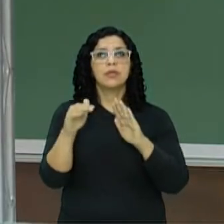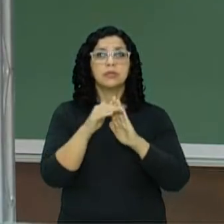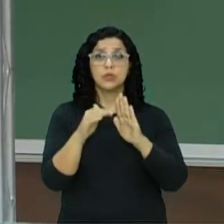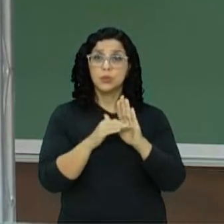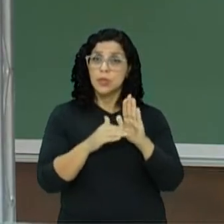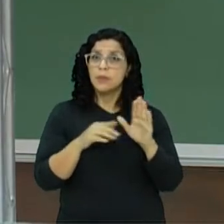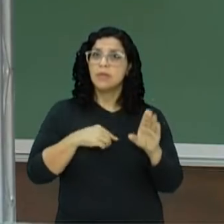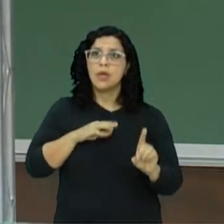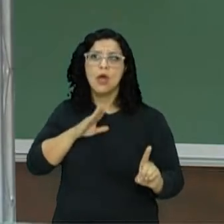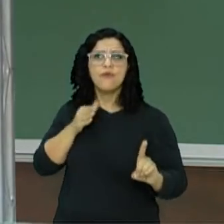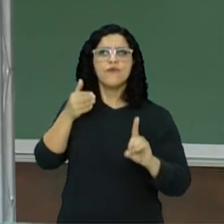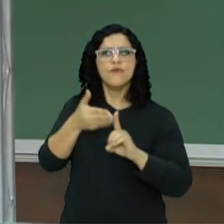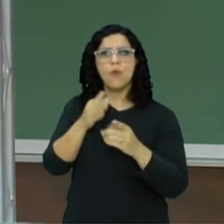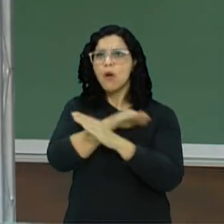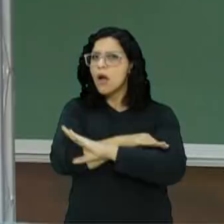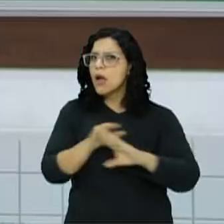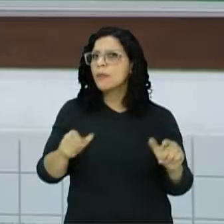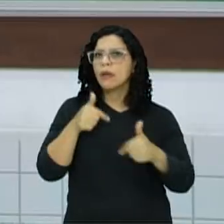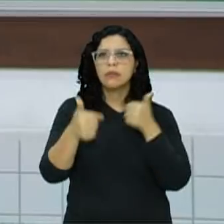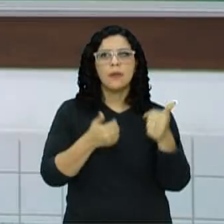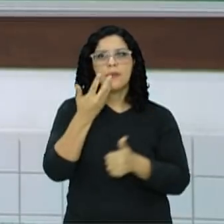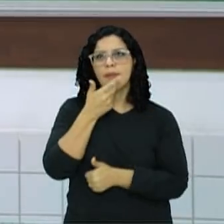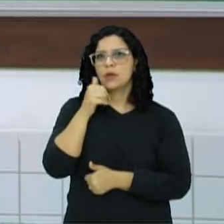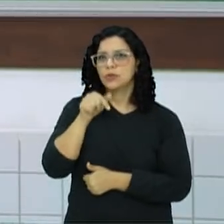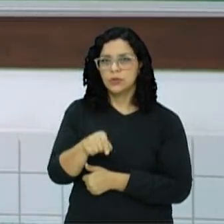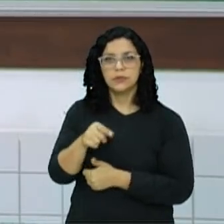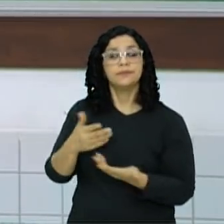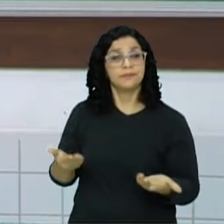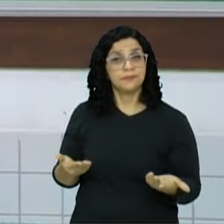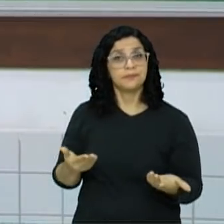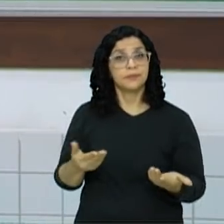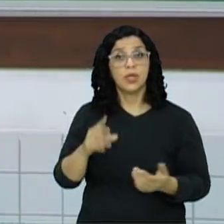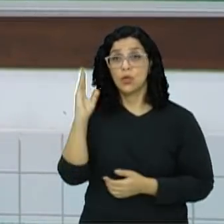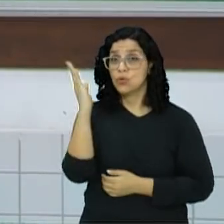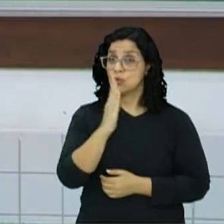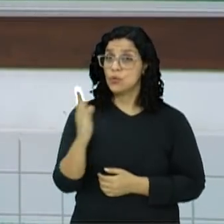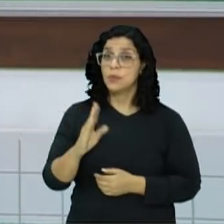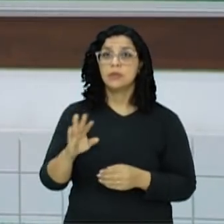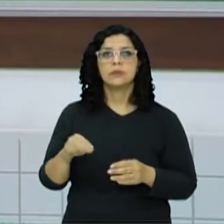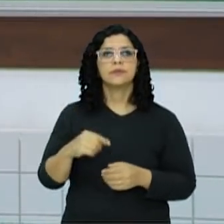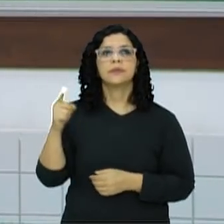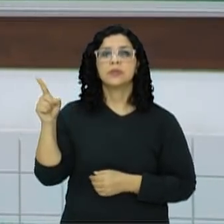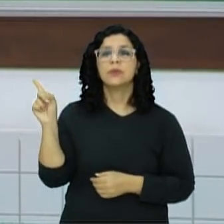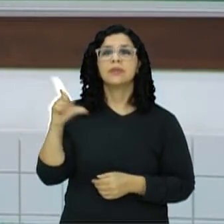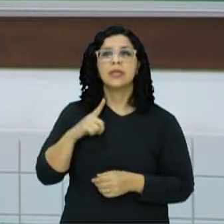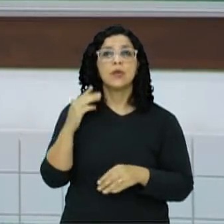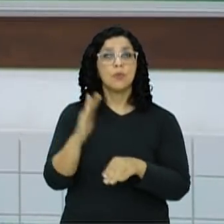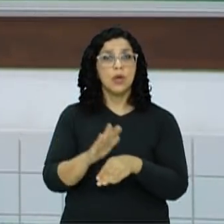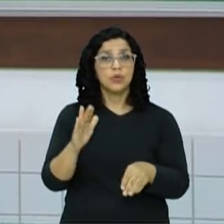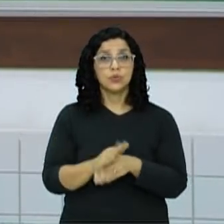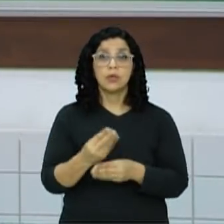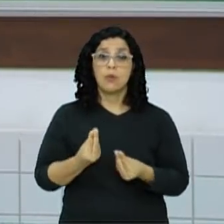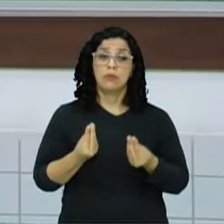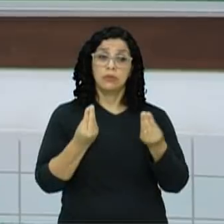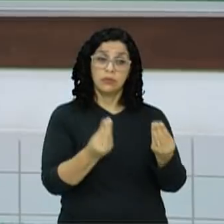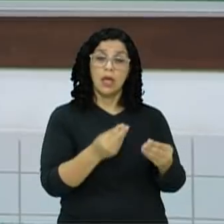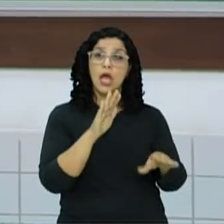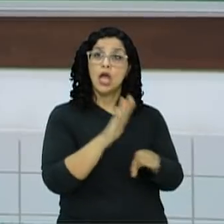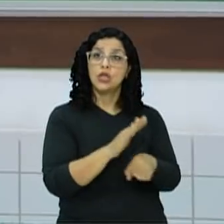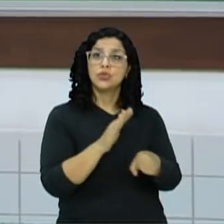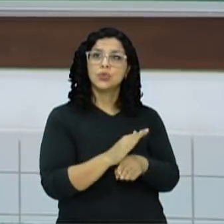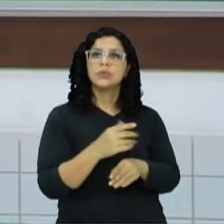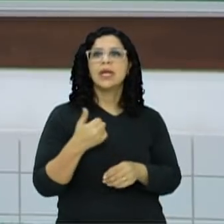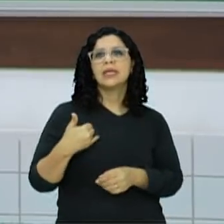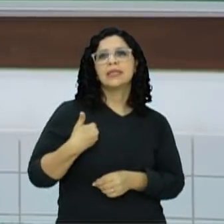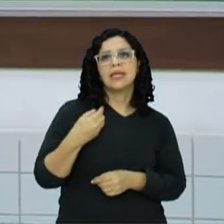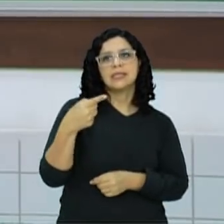que tinha como missão acabar com o trabalho infantil no Brasil. Então, era uma ajuda financeira para jovens pobres